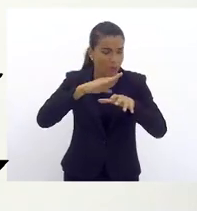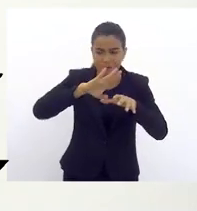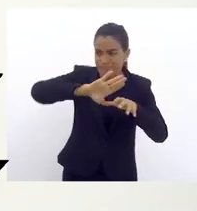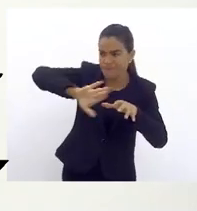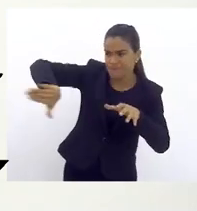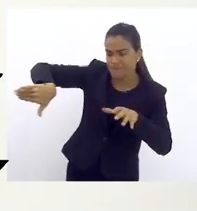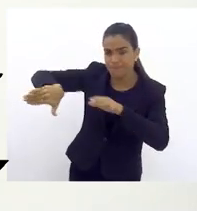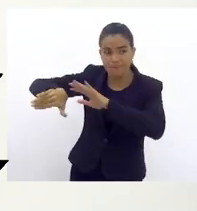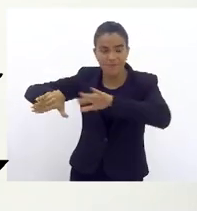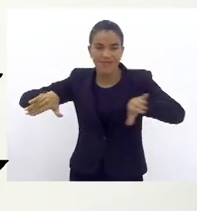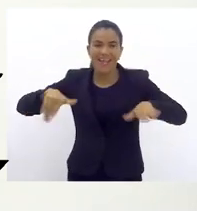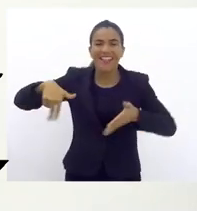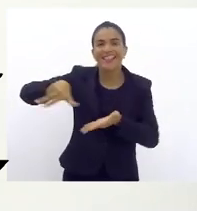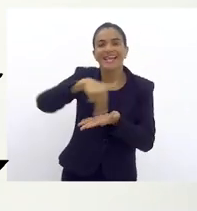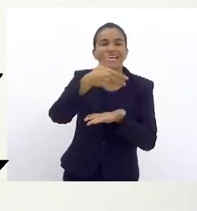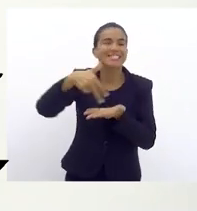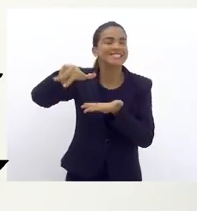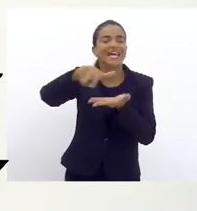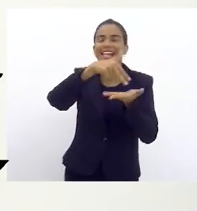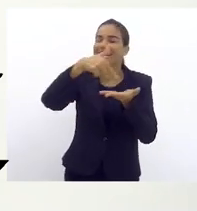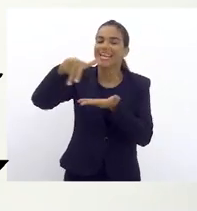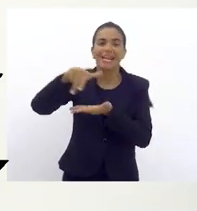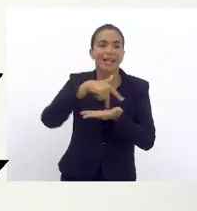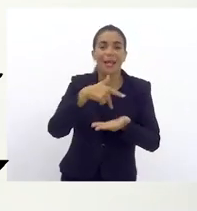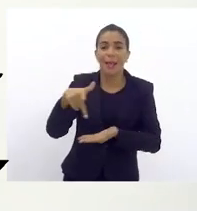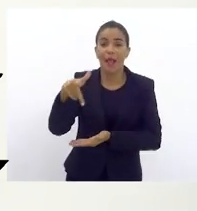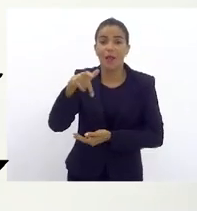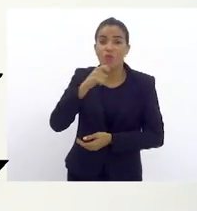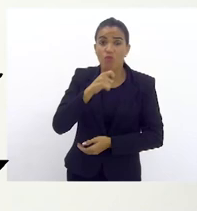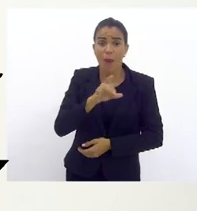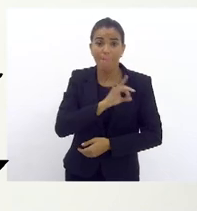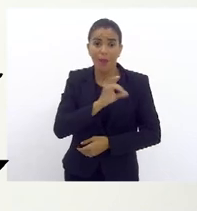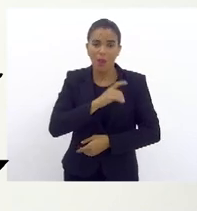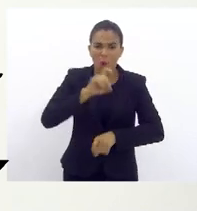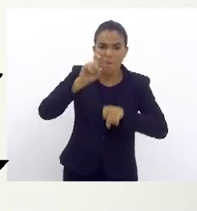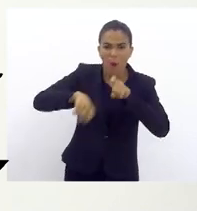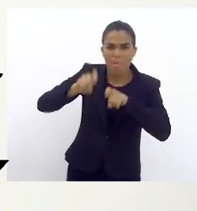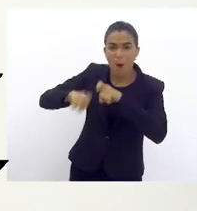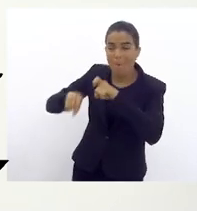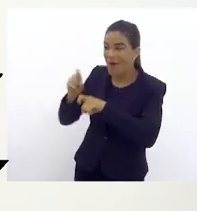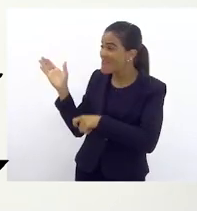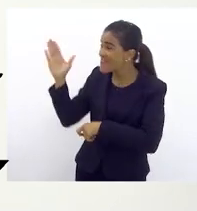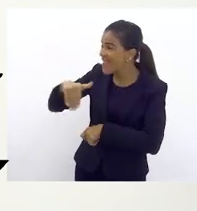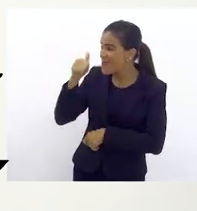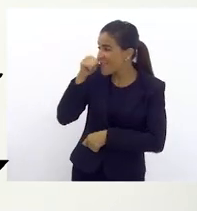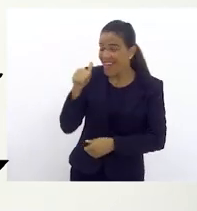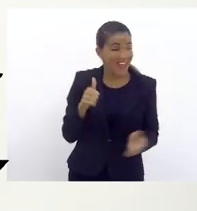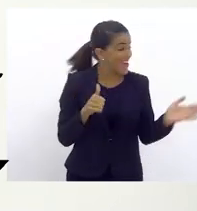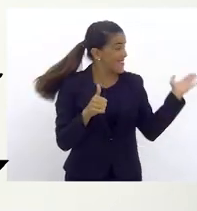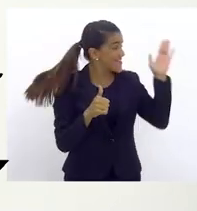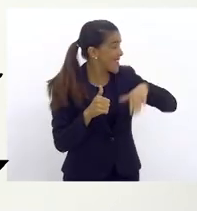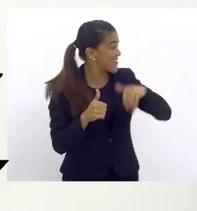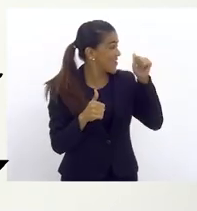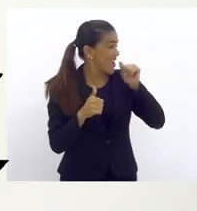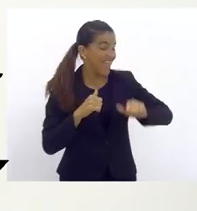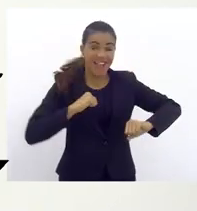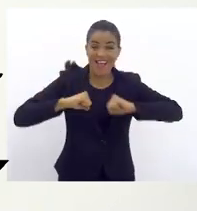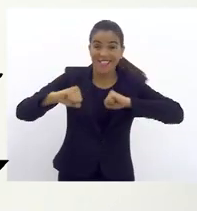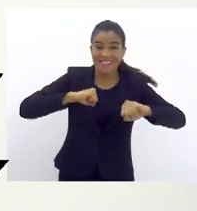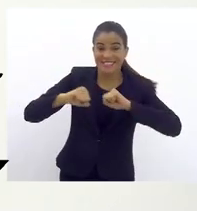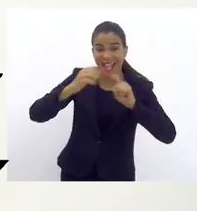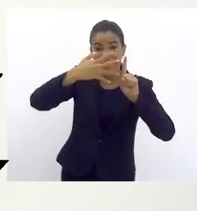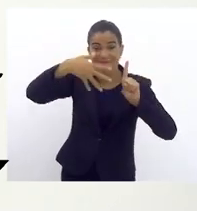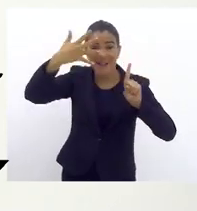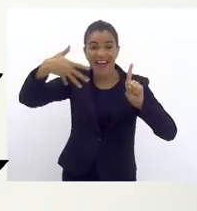passasse dançaria sem ter medo do estupro da história convocaria as mulheres para irem a luta com os manos